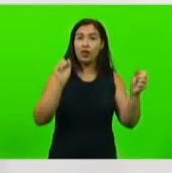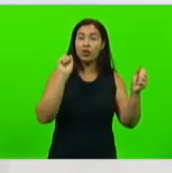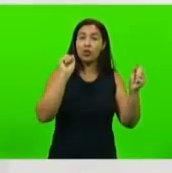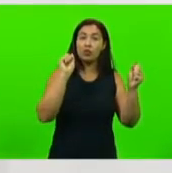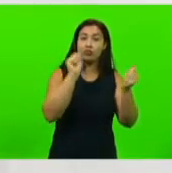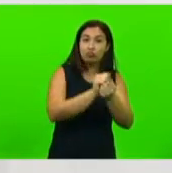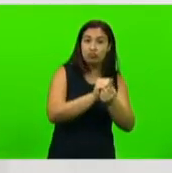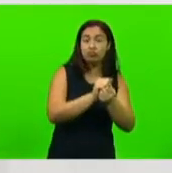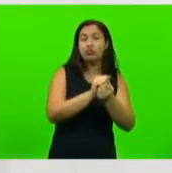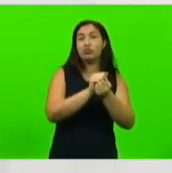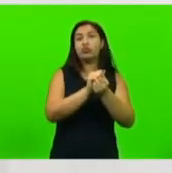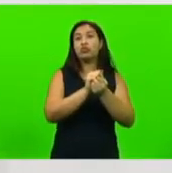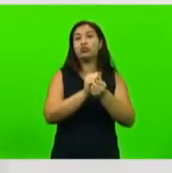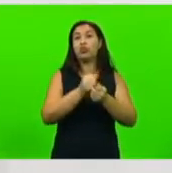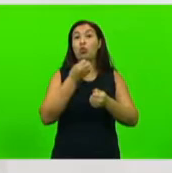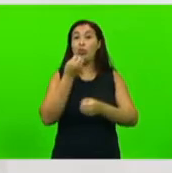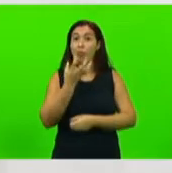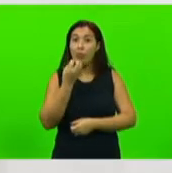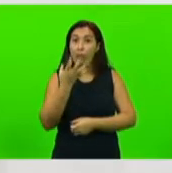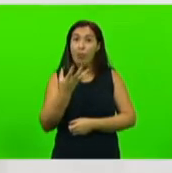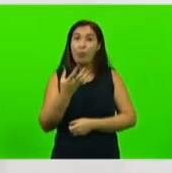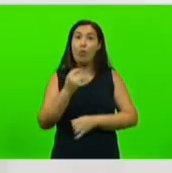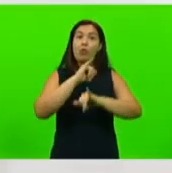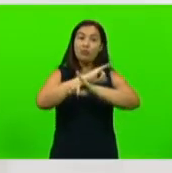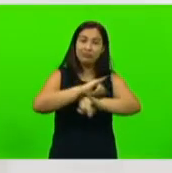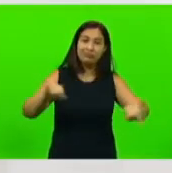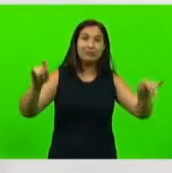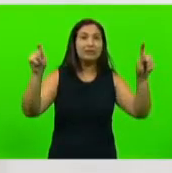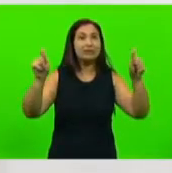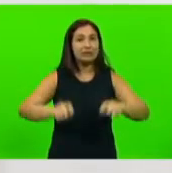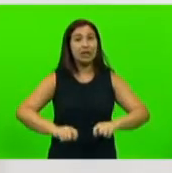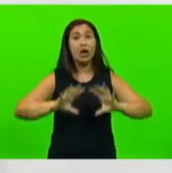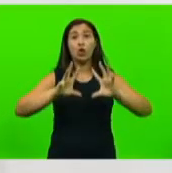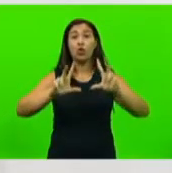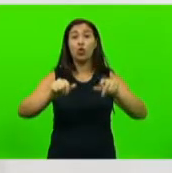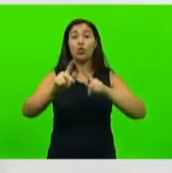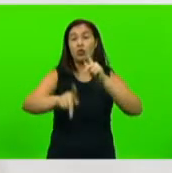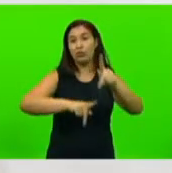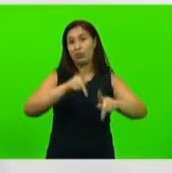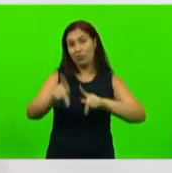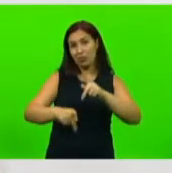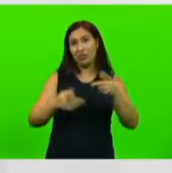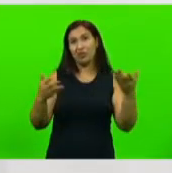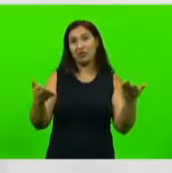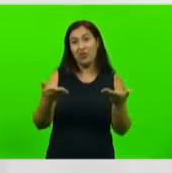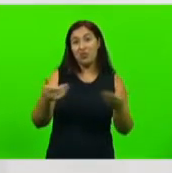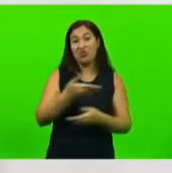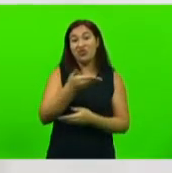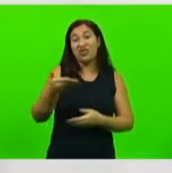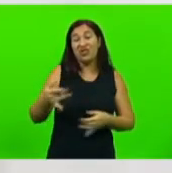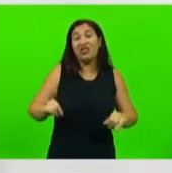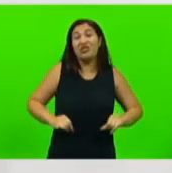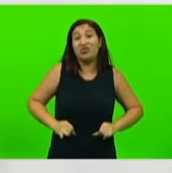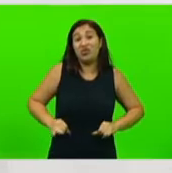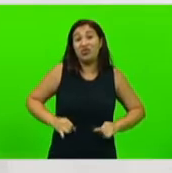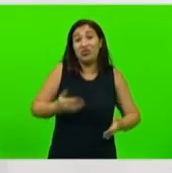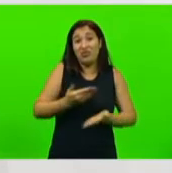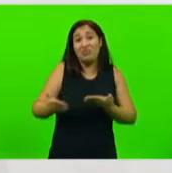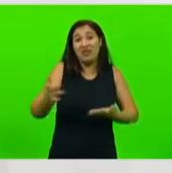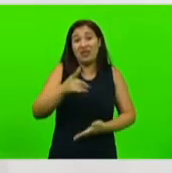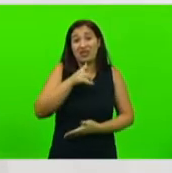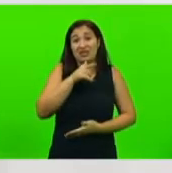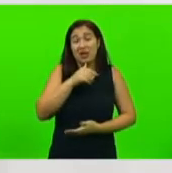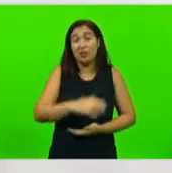algumas boas notícias a mais para passar para toda a população que hoje sofre com a perda de água. E também para